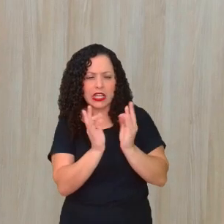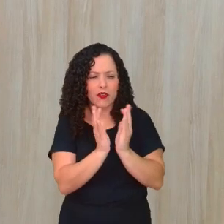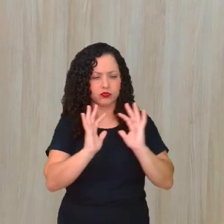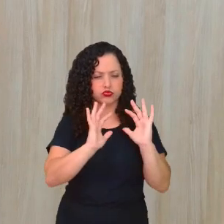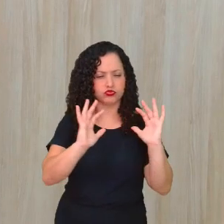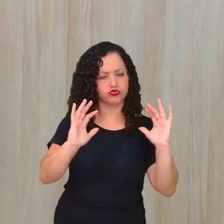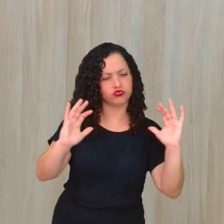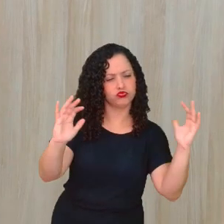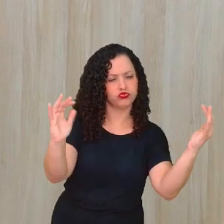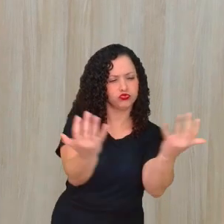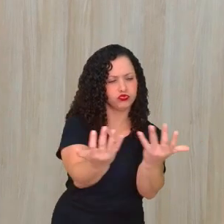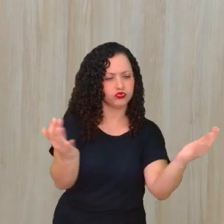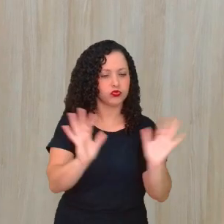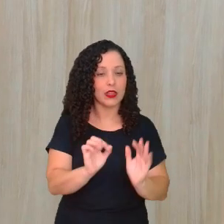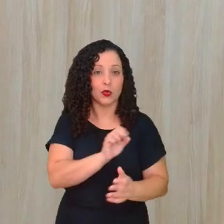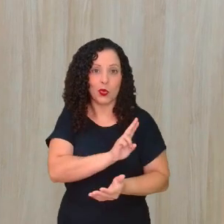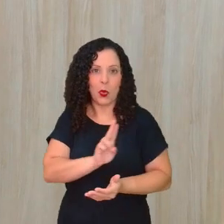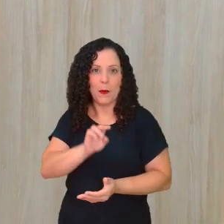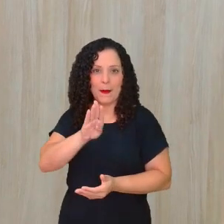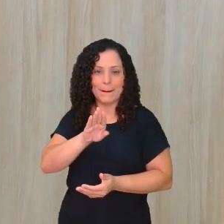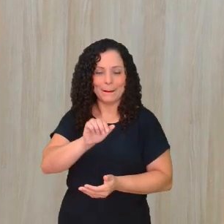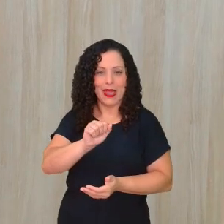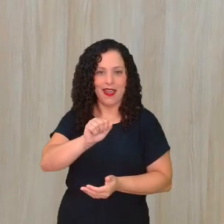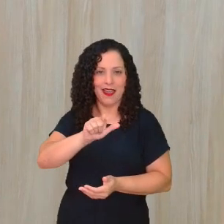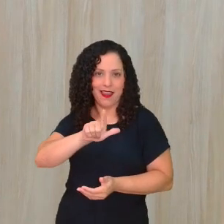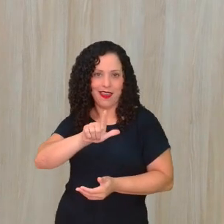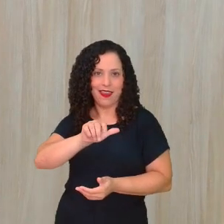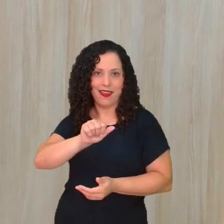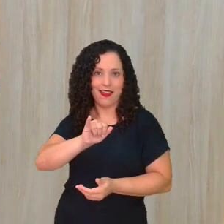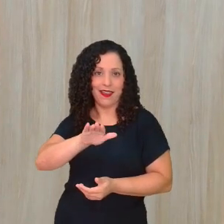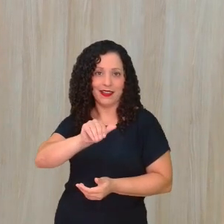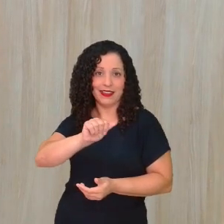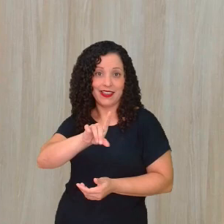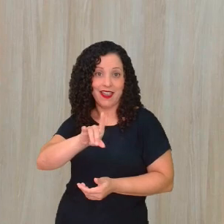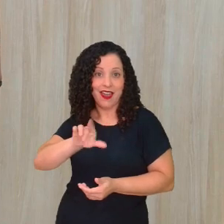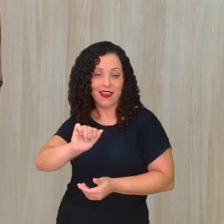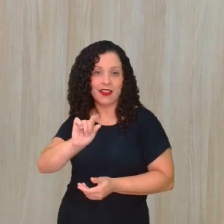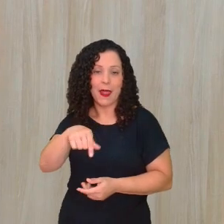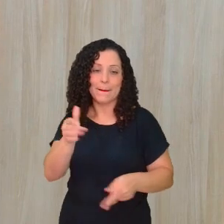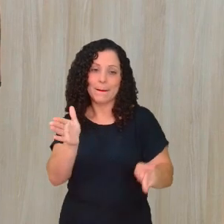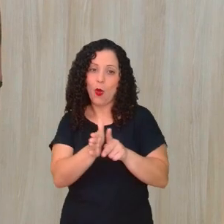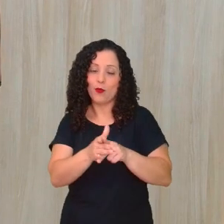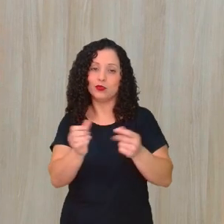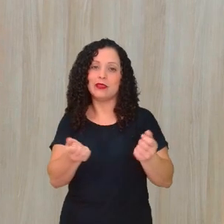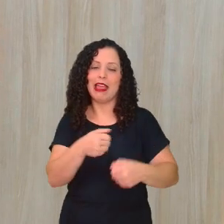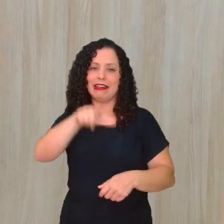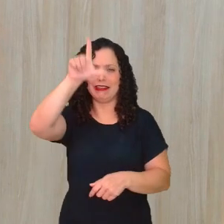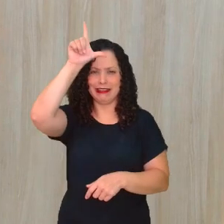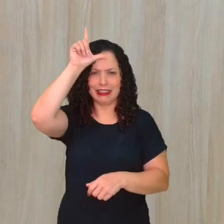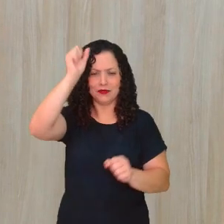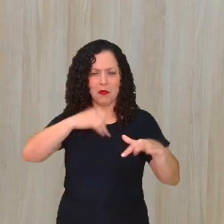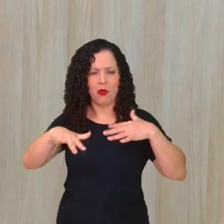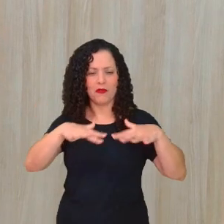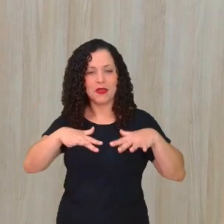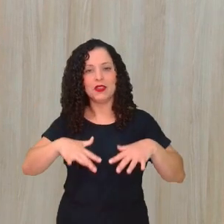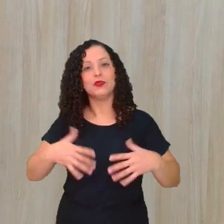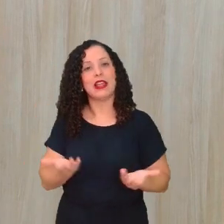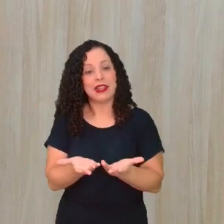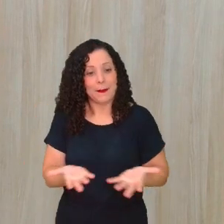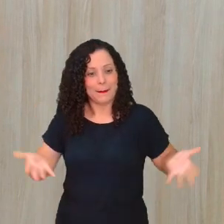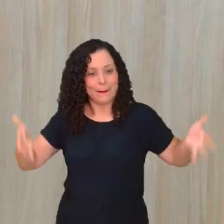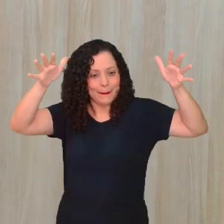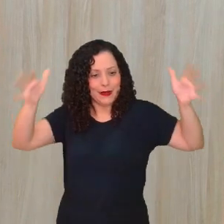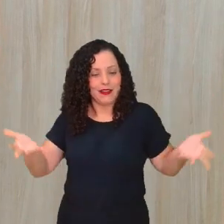aí, surgiu a balaiada, justamente porque ele era um artesão e como liderança aí do movimento, né, que também se